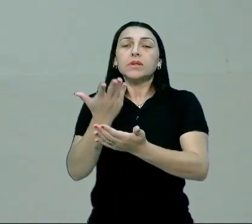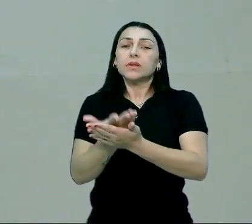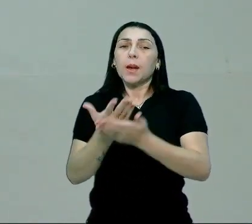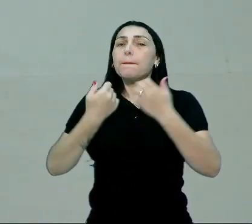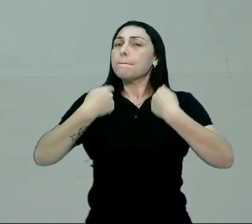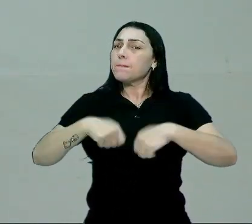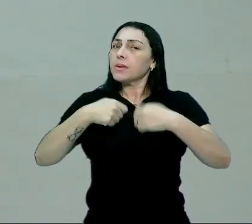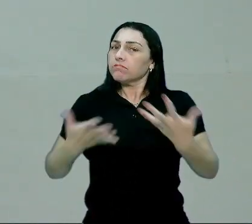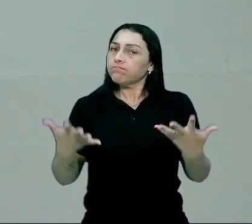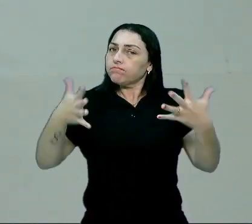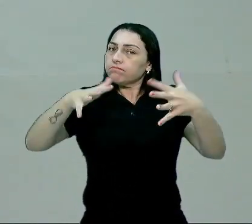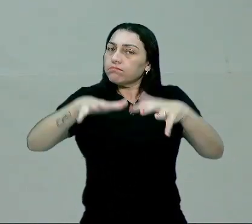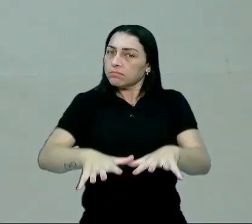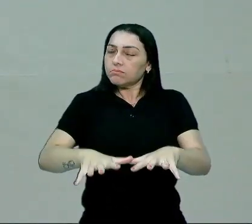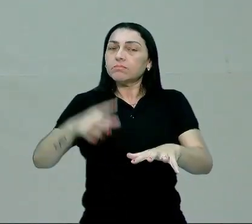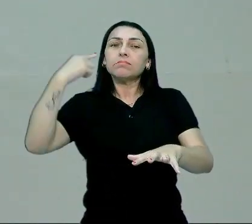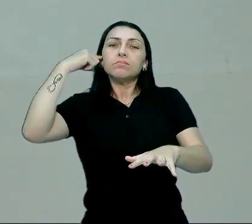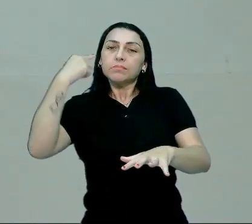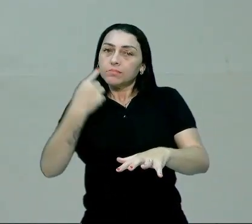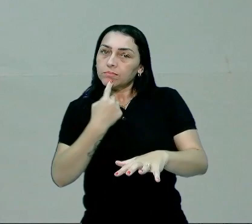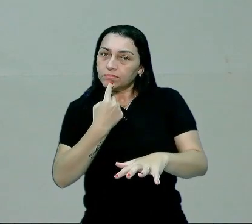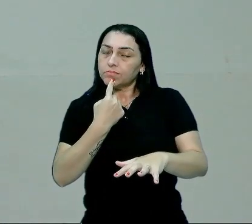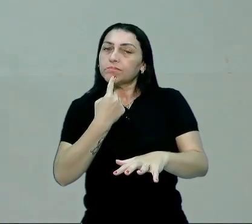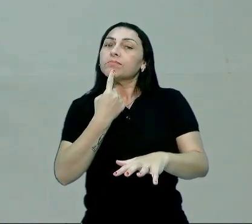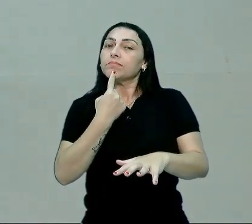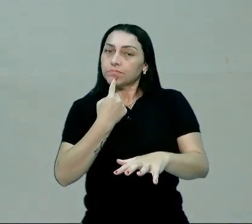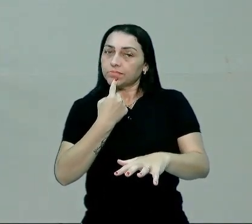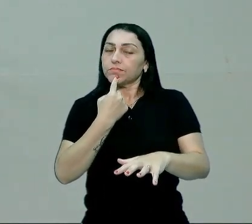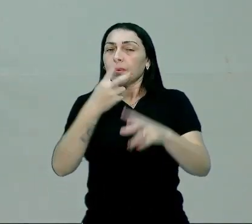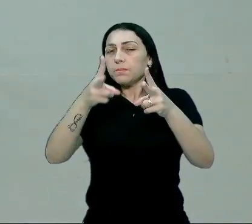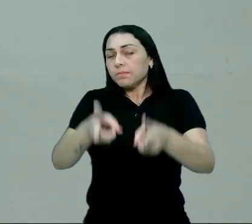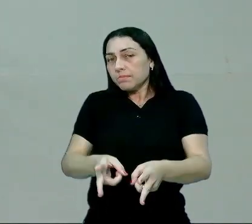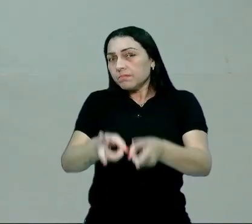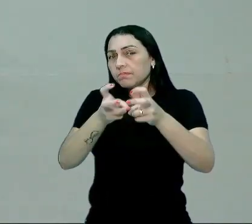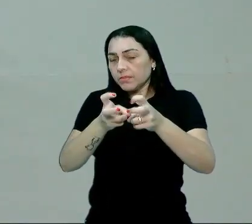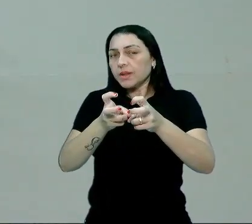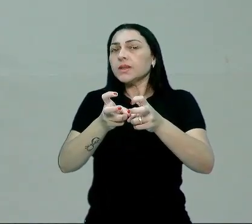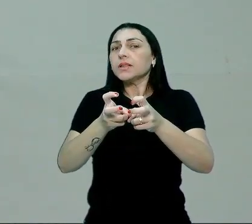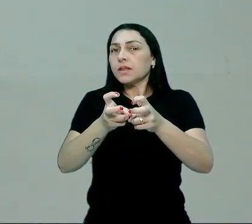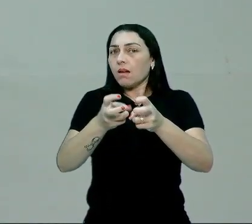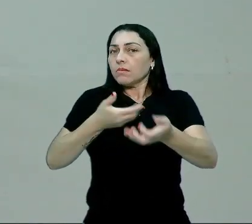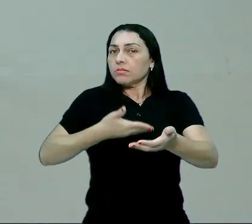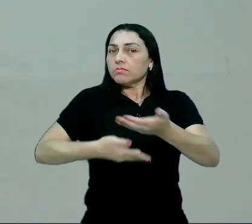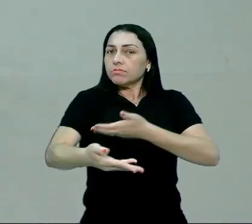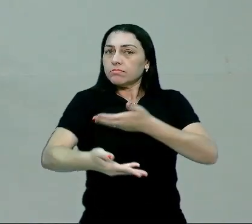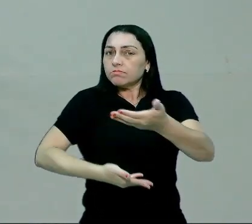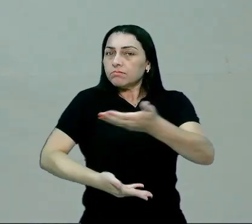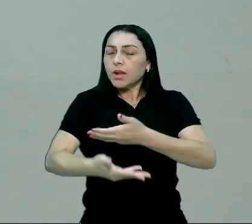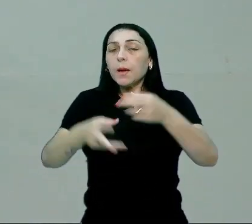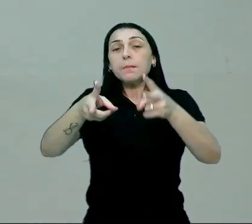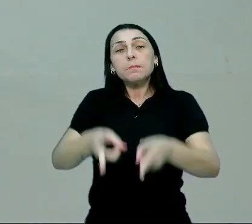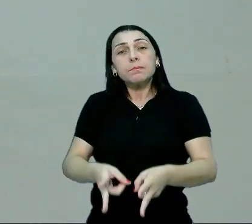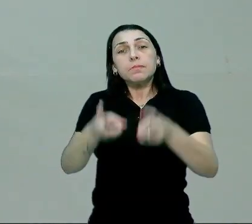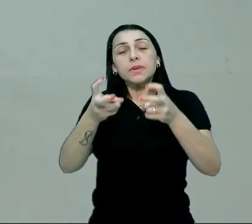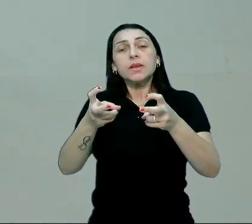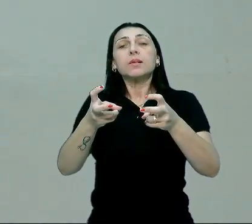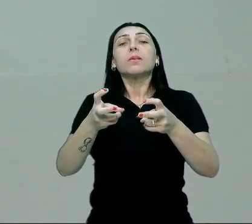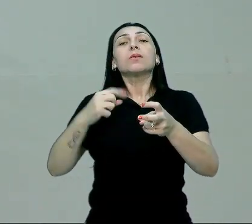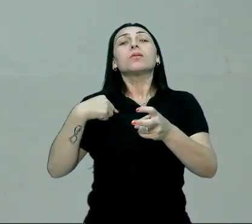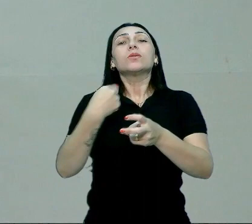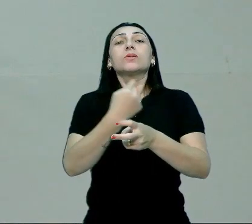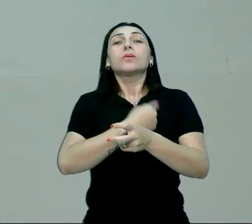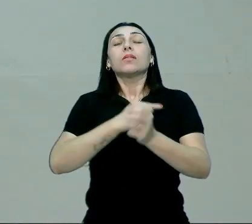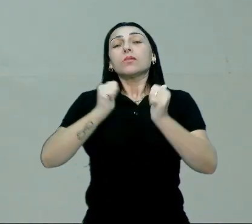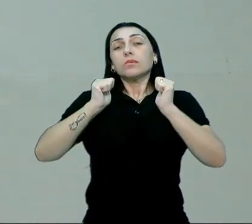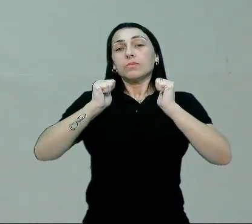videoaula precisa ser acessível a eles, né? Então percebam a questão da interação, percebam o quanto que os